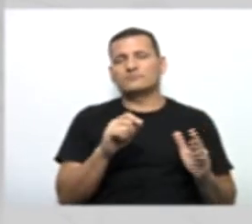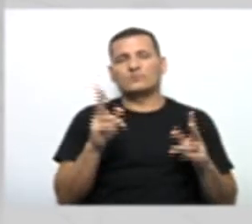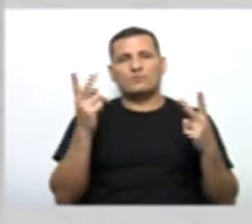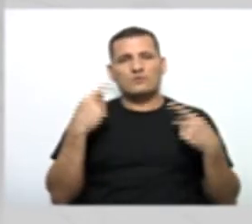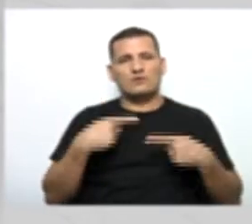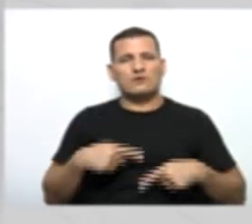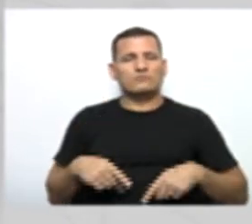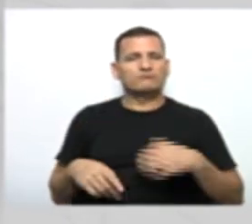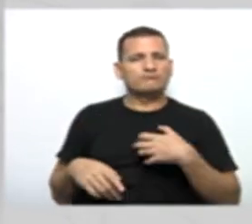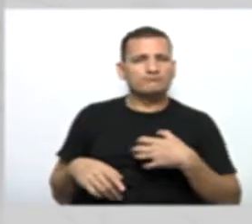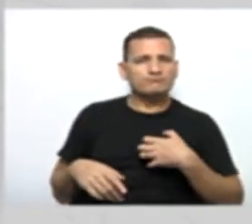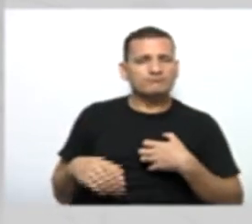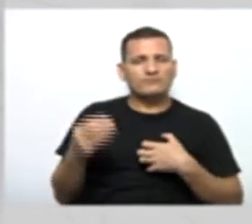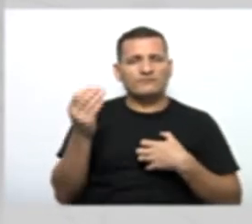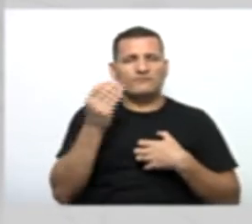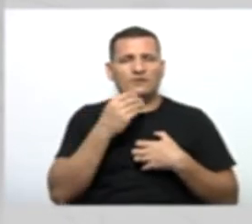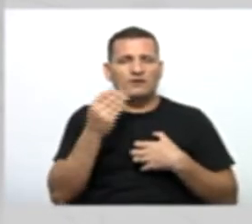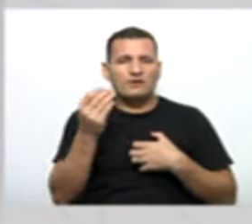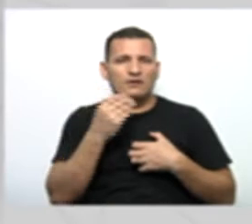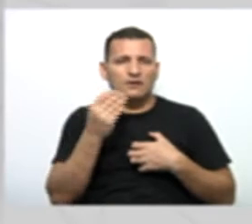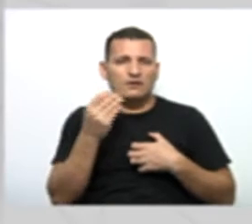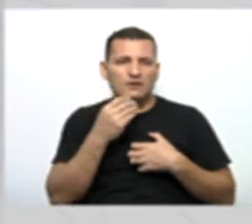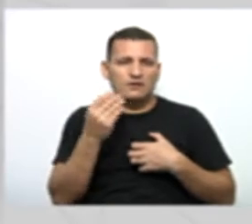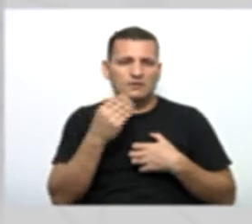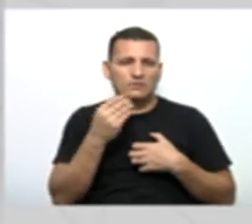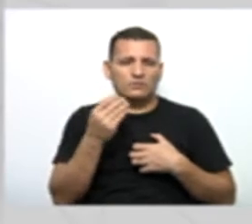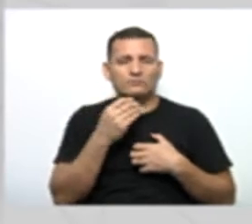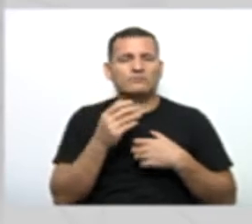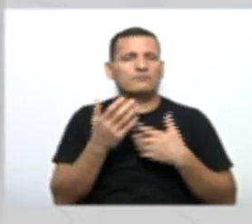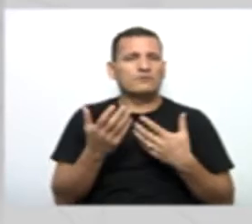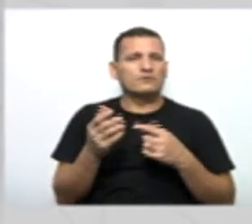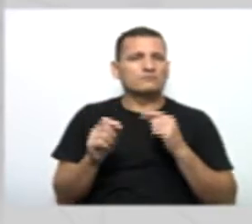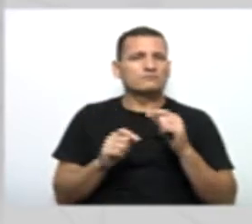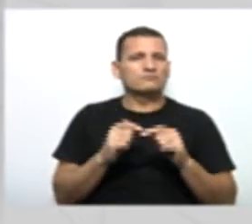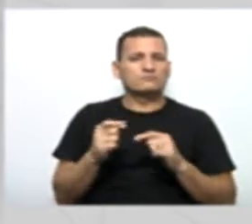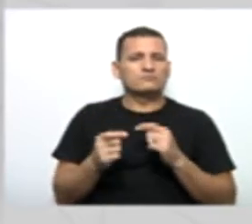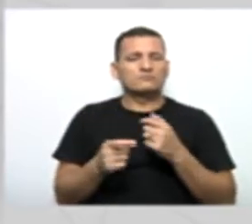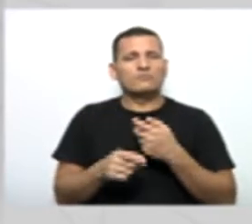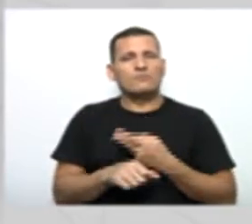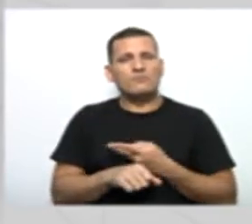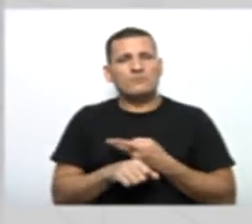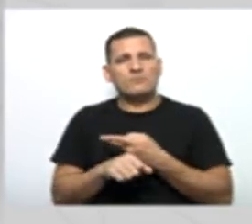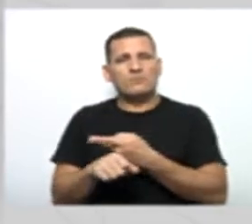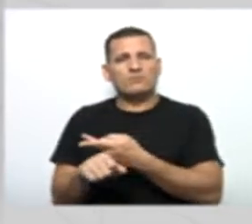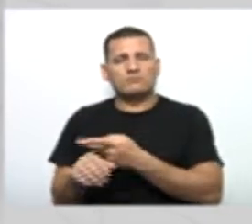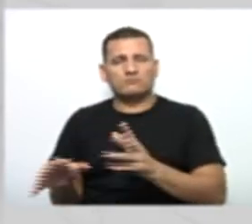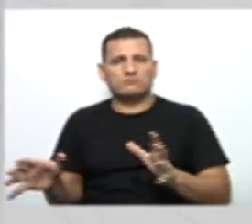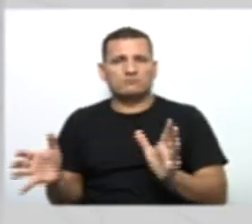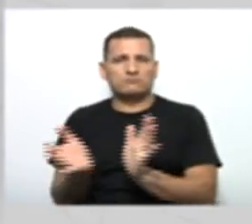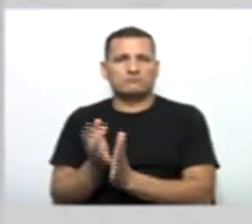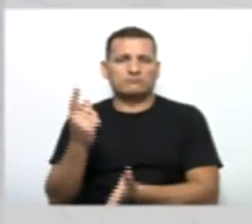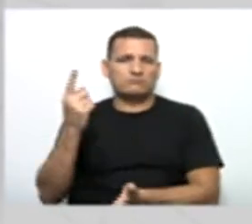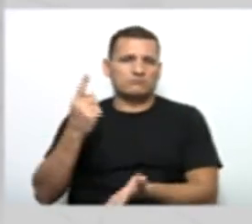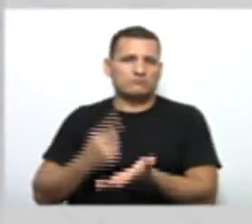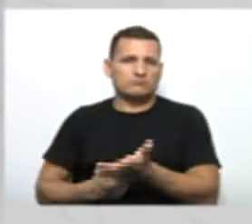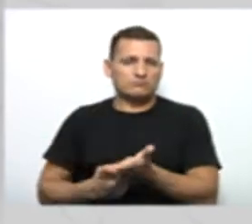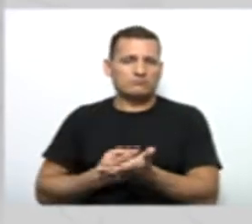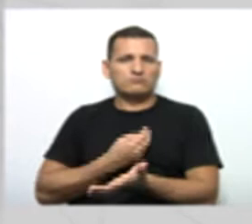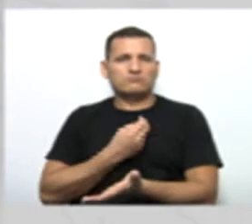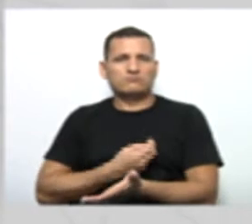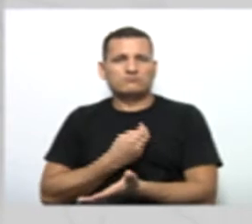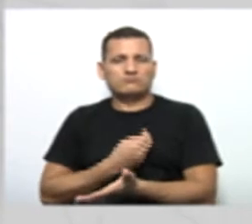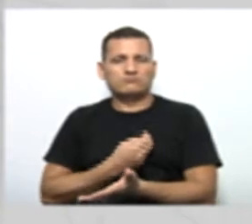fragilizado no meio ambiente, o que o levou a procurar viver em grupos. Nós podemos